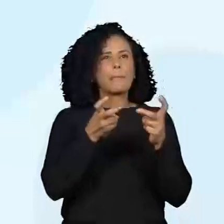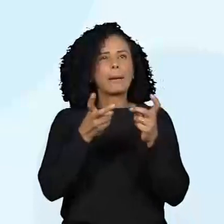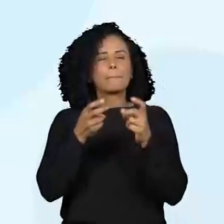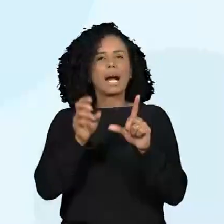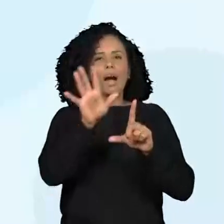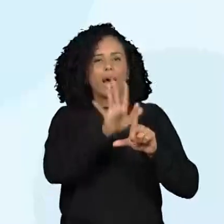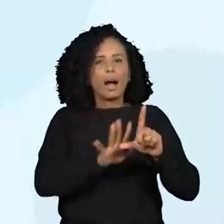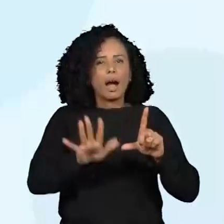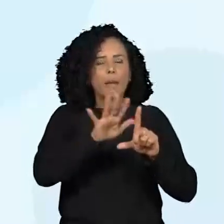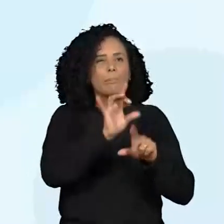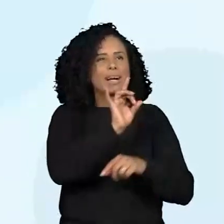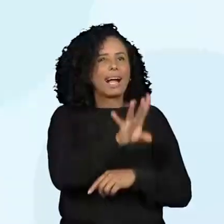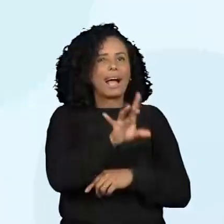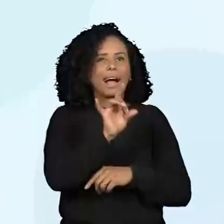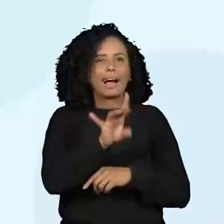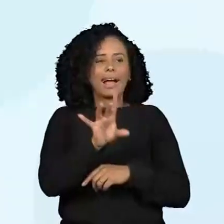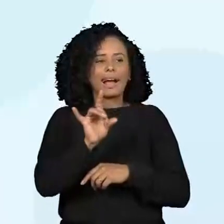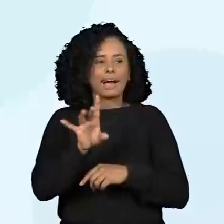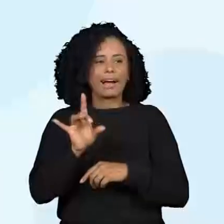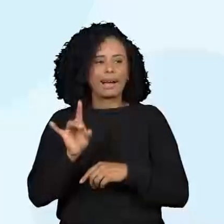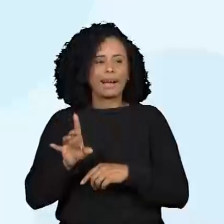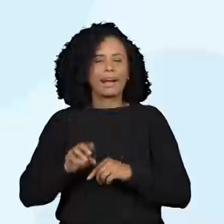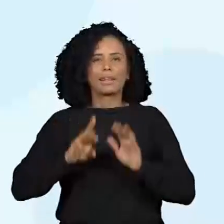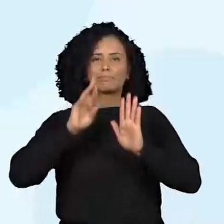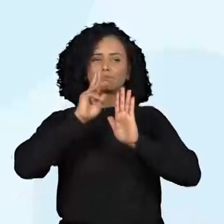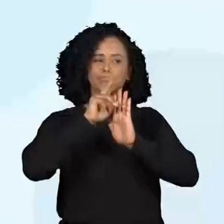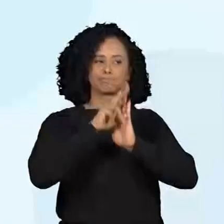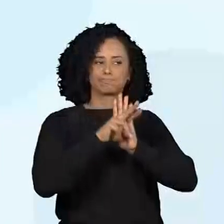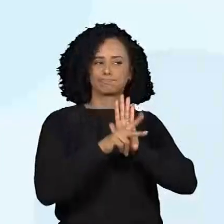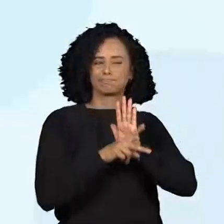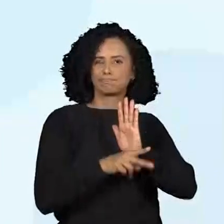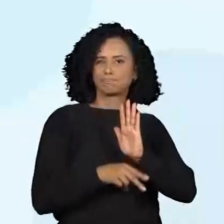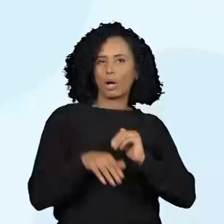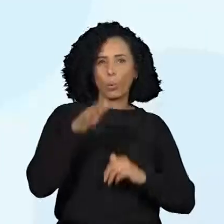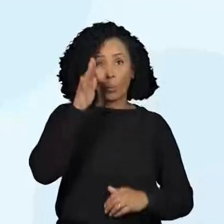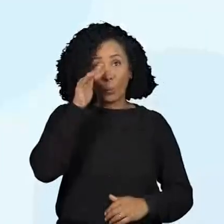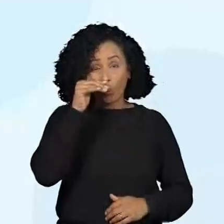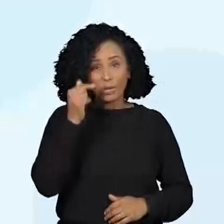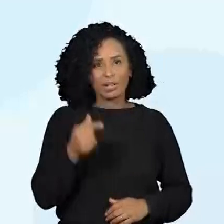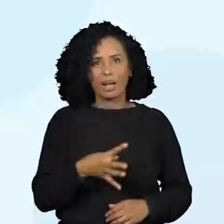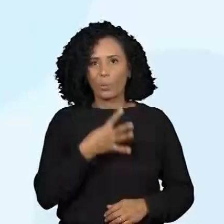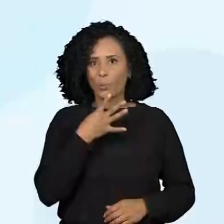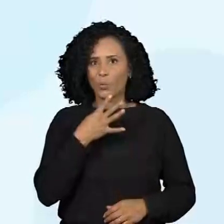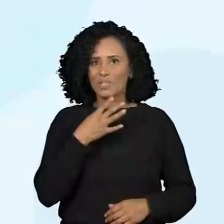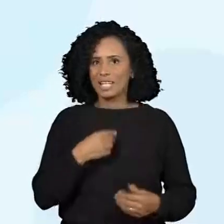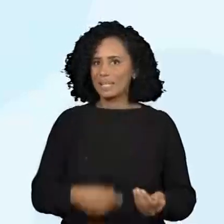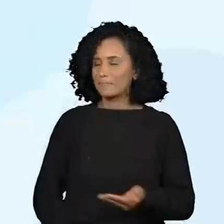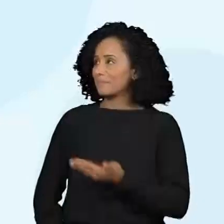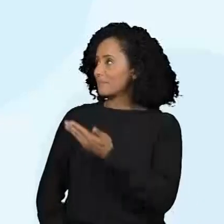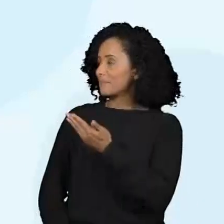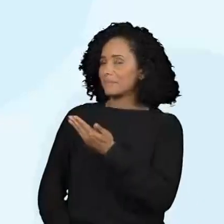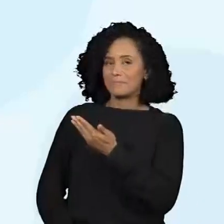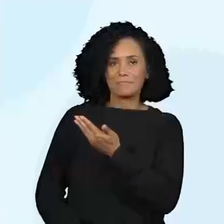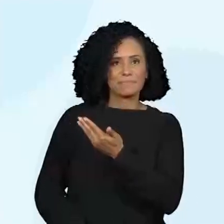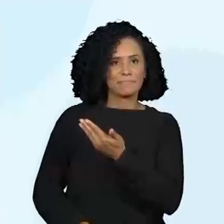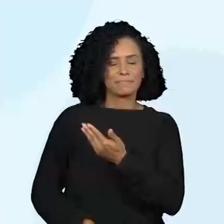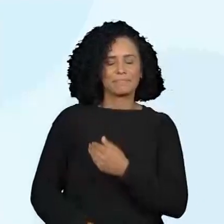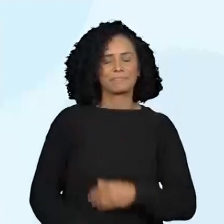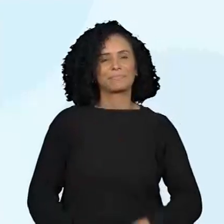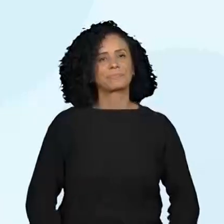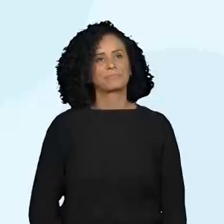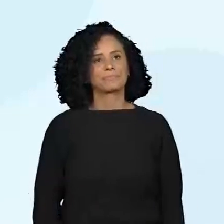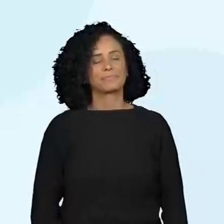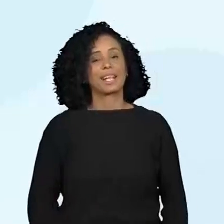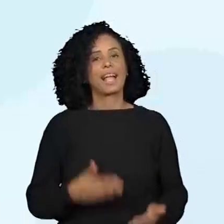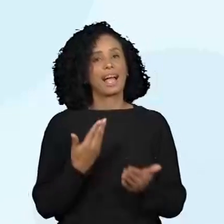alguns desses micro-organismos para vocês reconhecerem, mas não dá para ver olho nu, então é só para ilustrar mesmo. Nossa